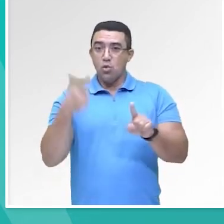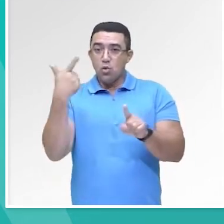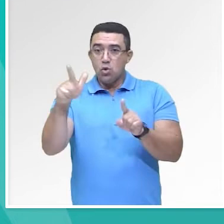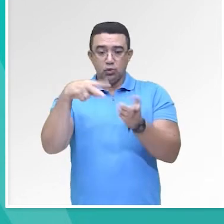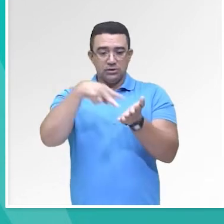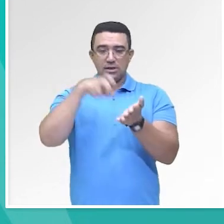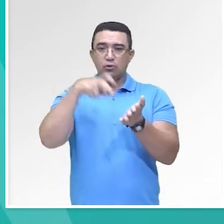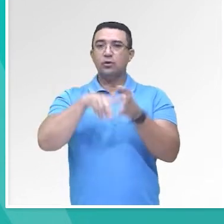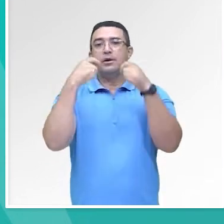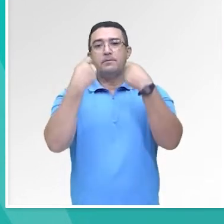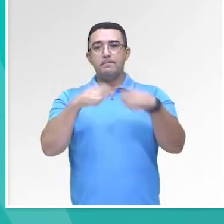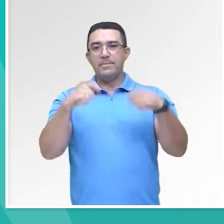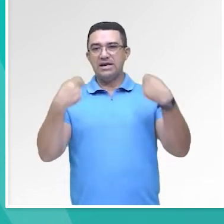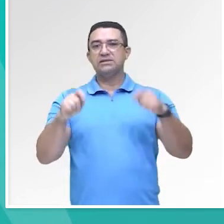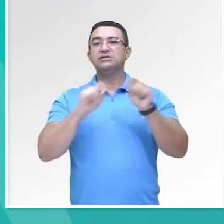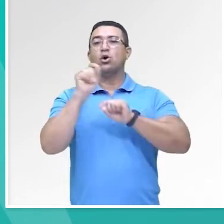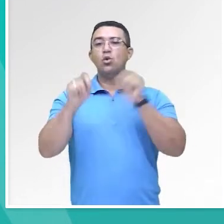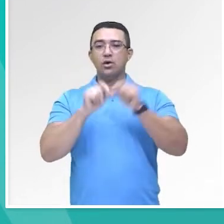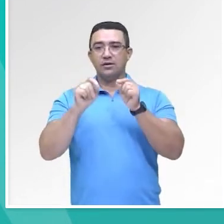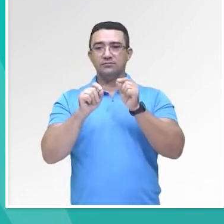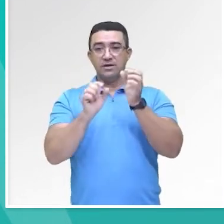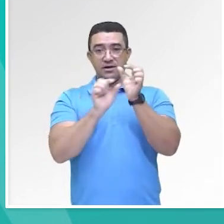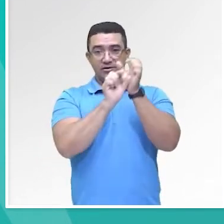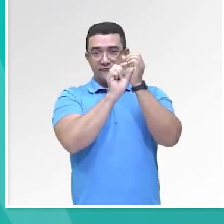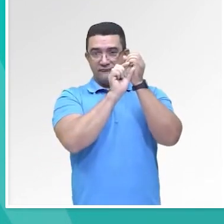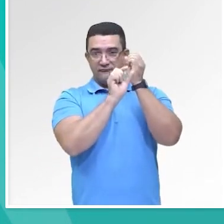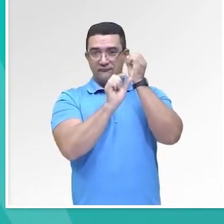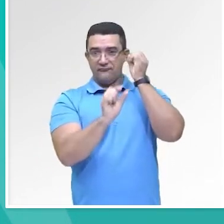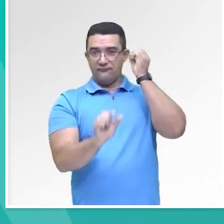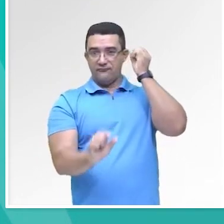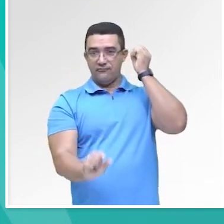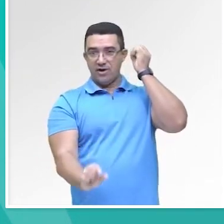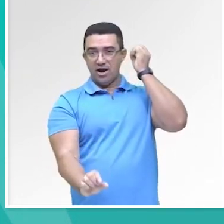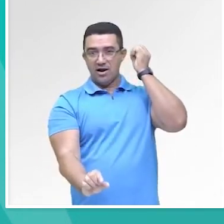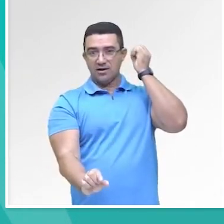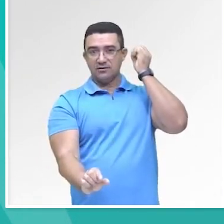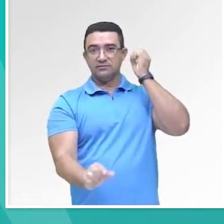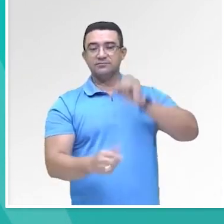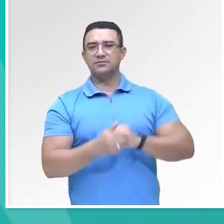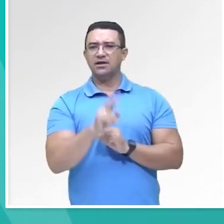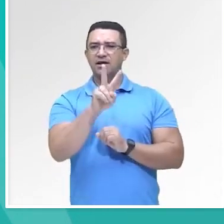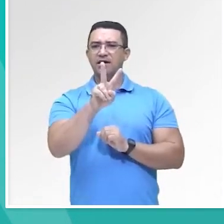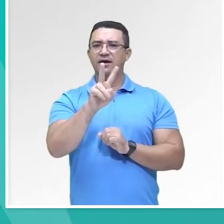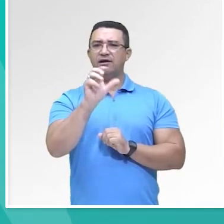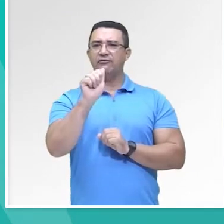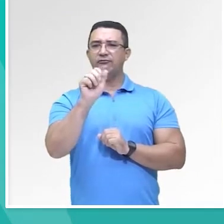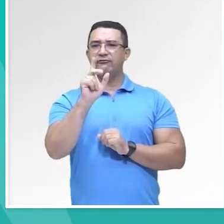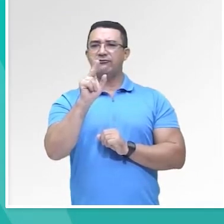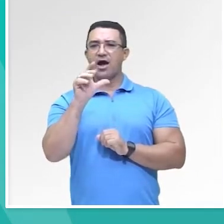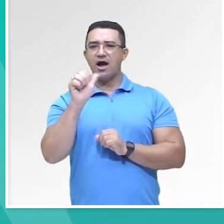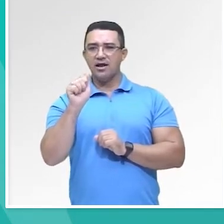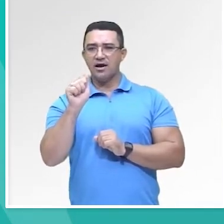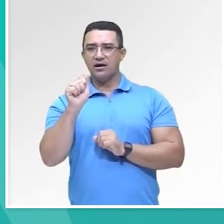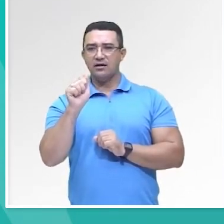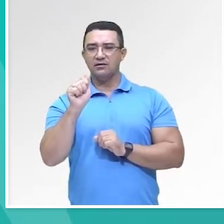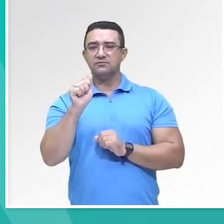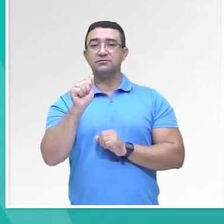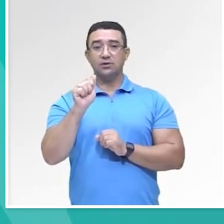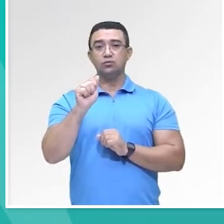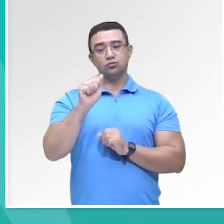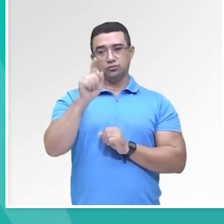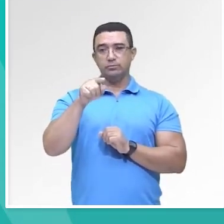equipamento para saltar. Vamos lá? O salto com vara. E o próprio nome já diz o que você necessita.